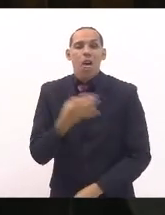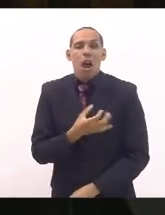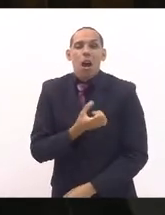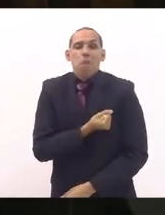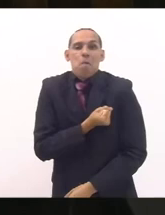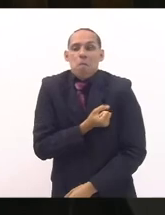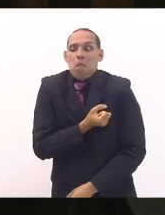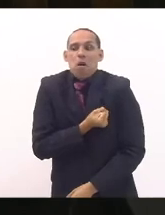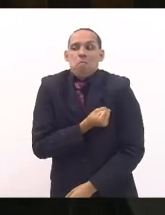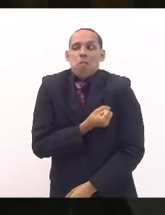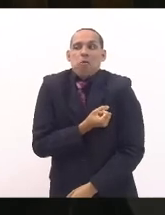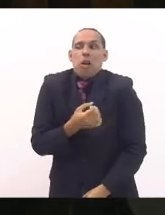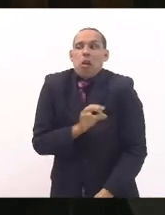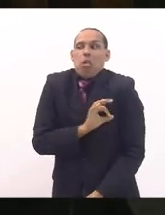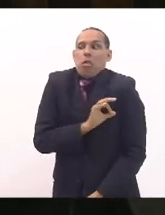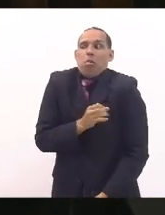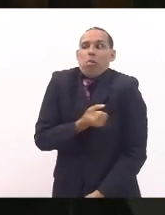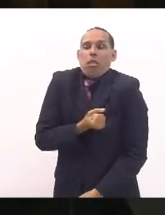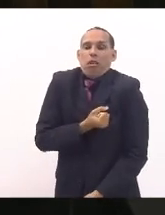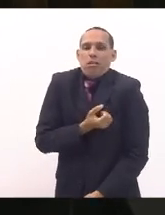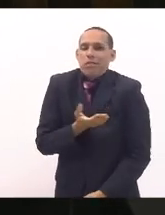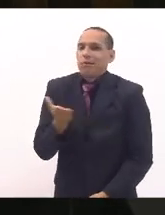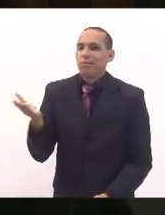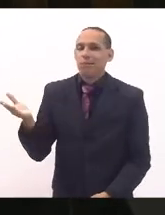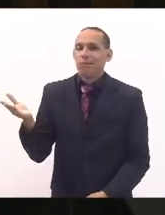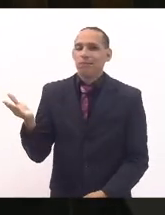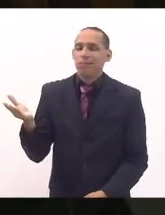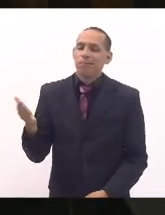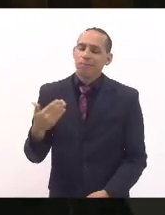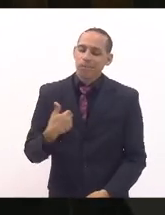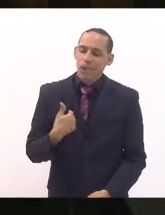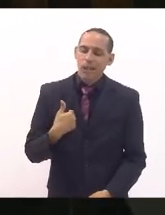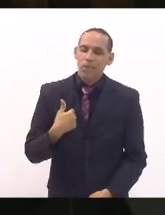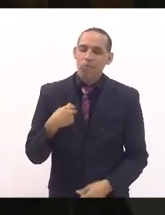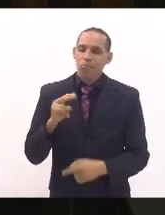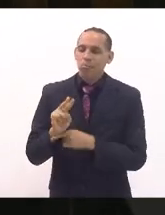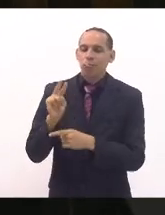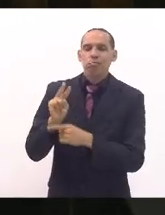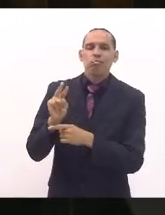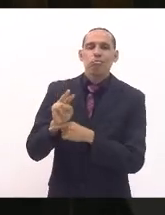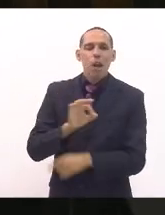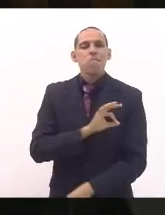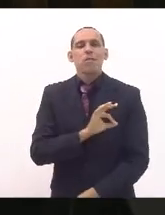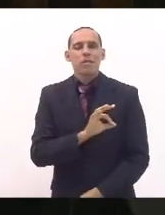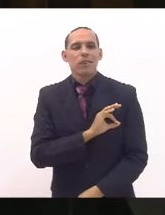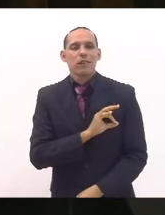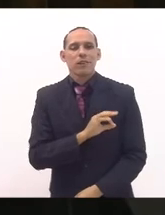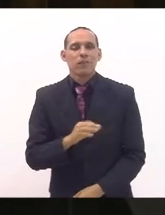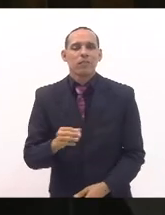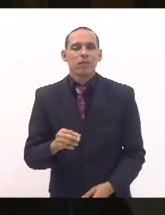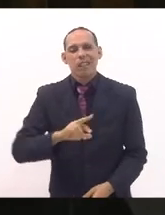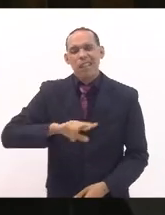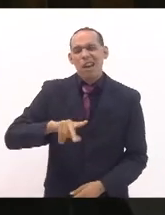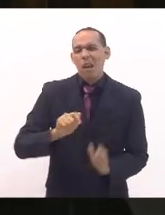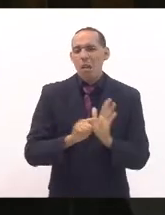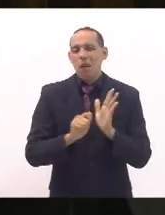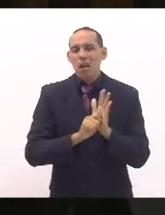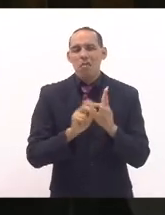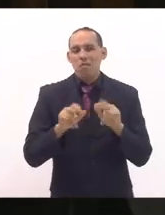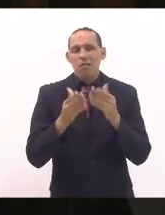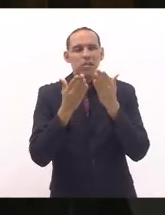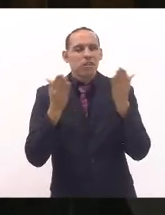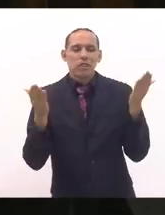têm pavor da polícia militar. Mas eu, como um defensor das polícias, não defensor da maconha como